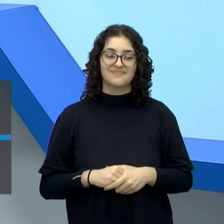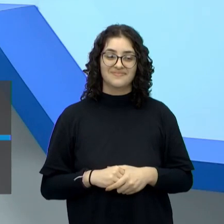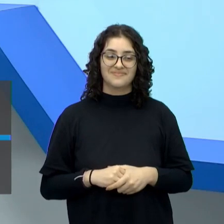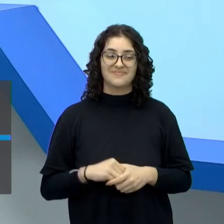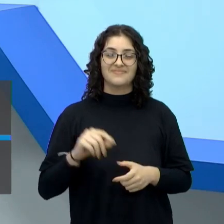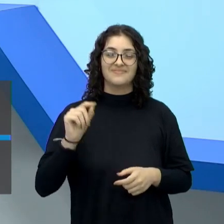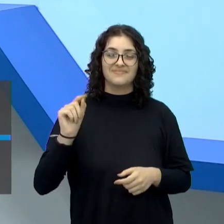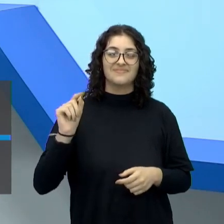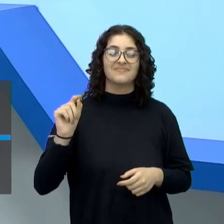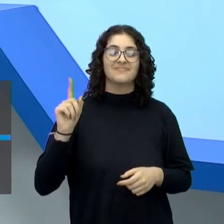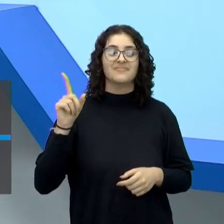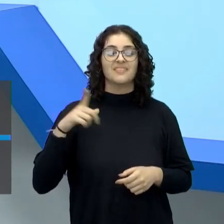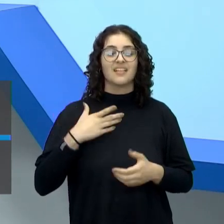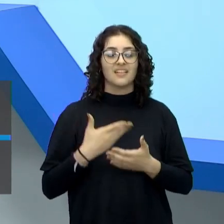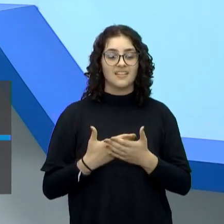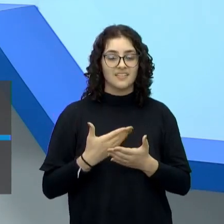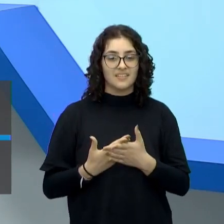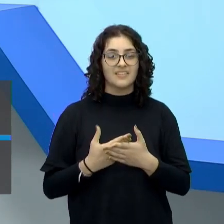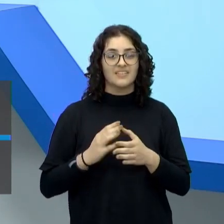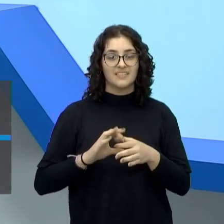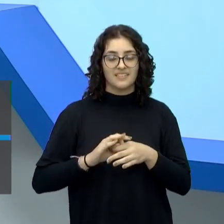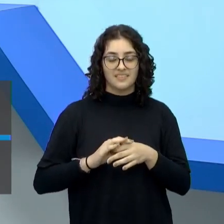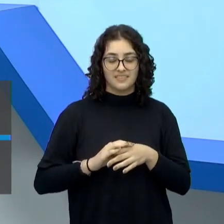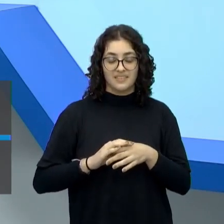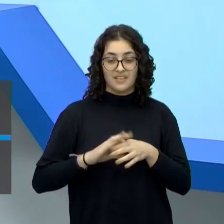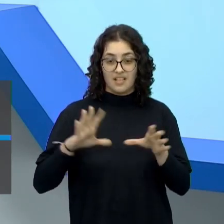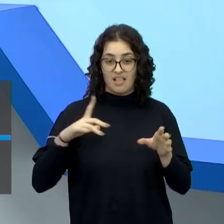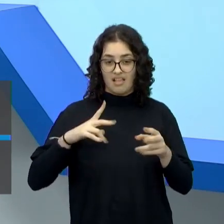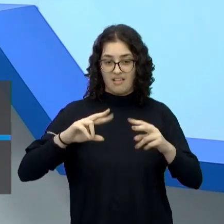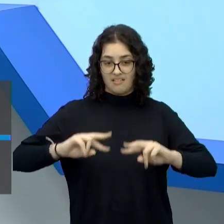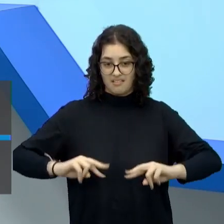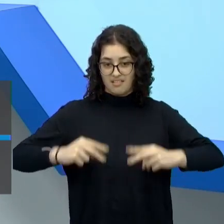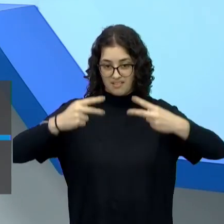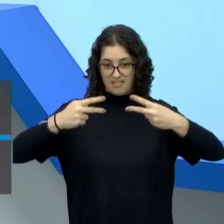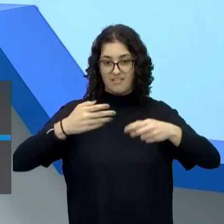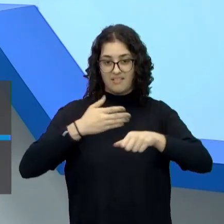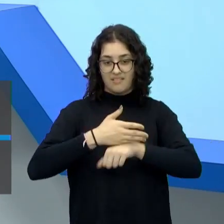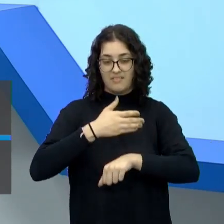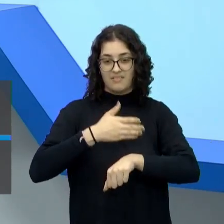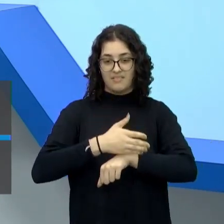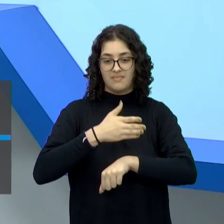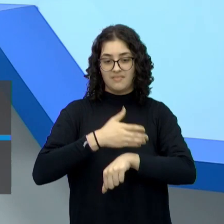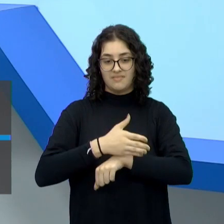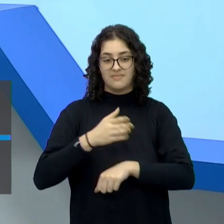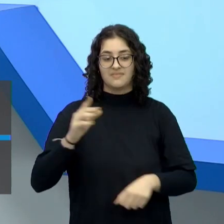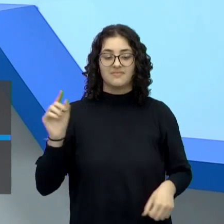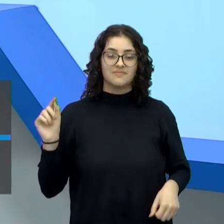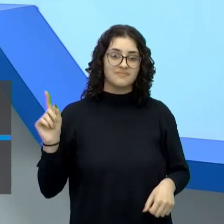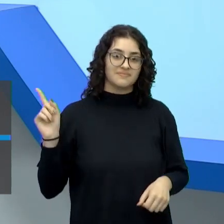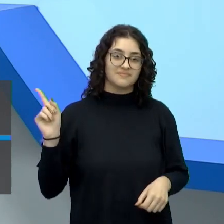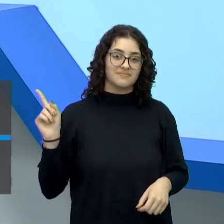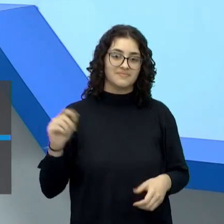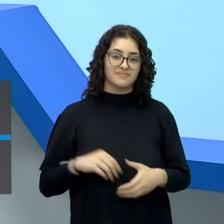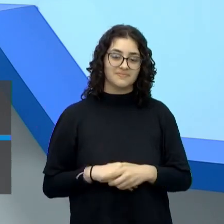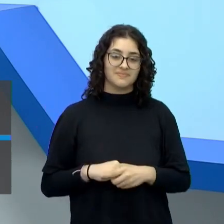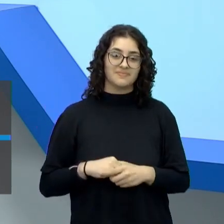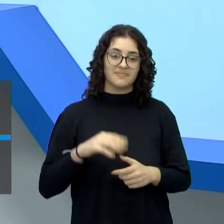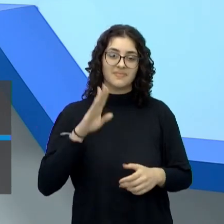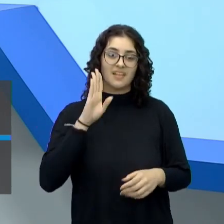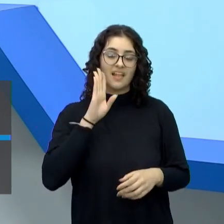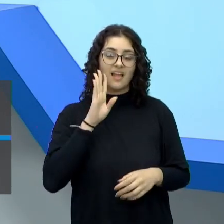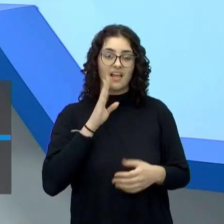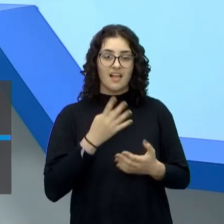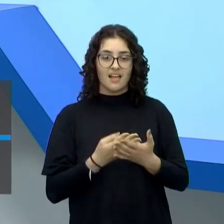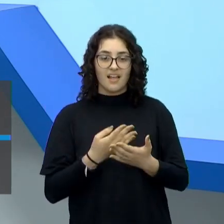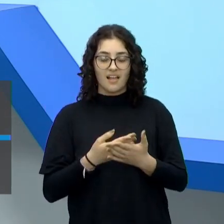aulas disponíveis para vocês aí, tá o QR Code, tá o link aí para vocês acessarem aqui embaixo. Assistam a gente, são aulas muito bacanas